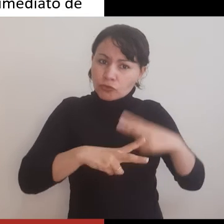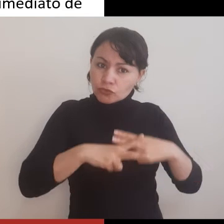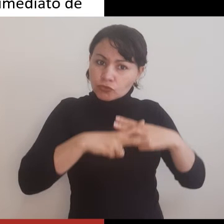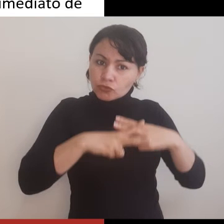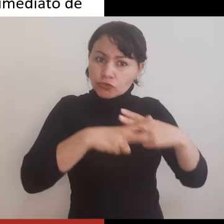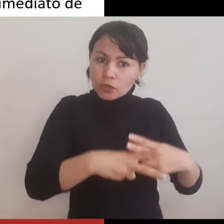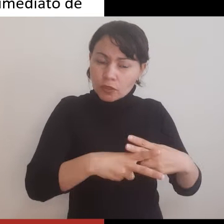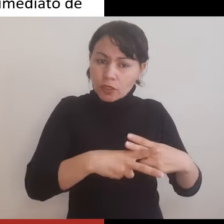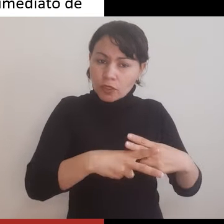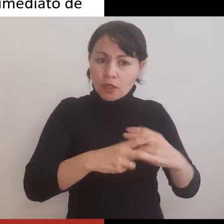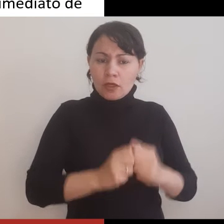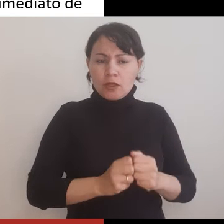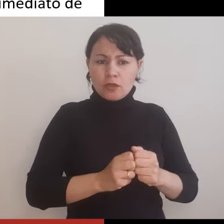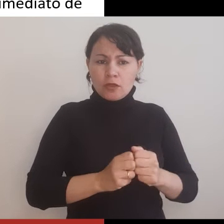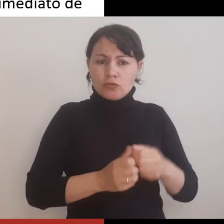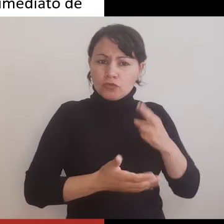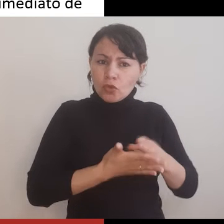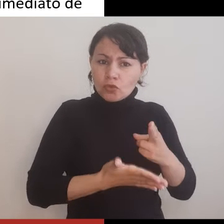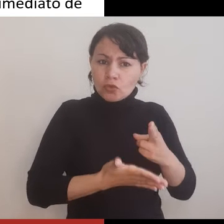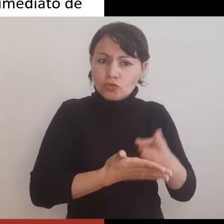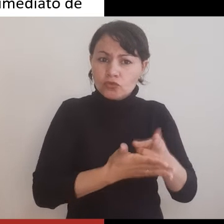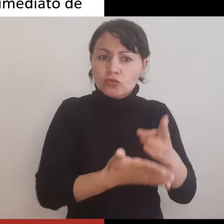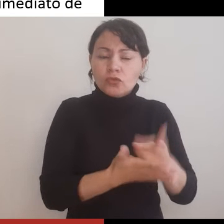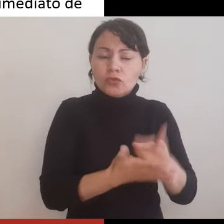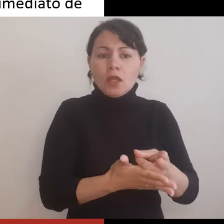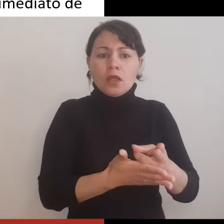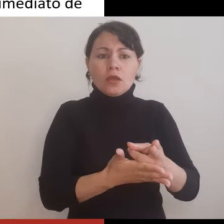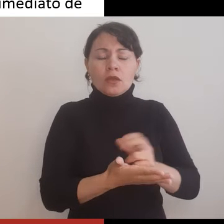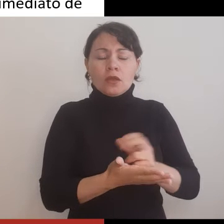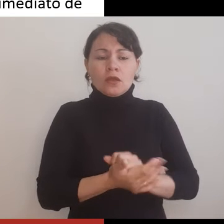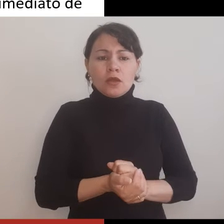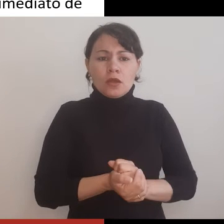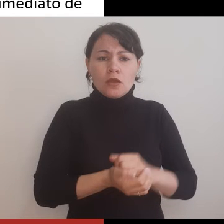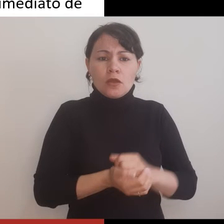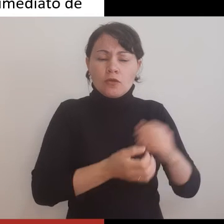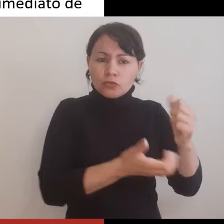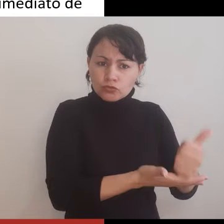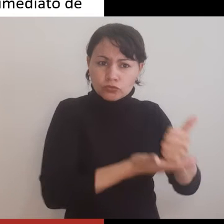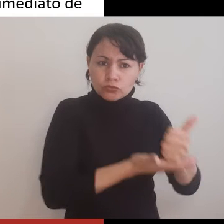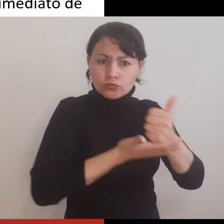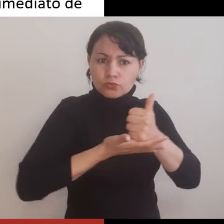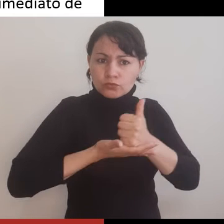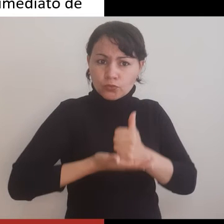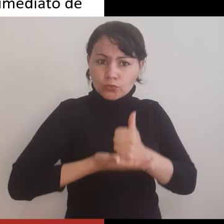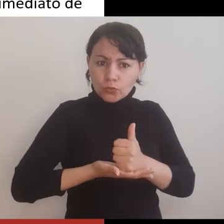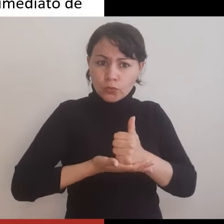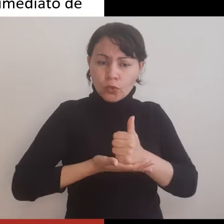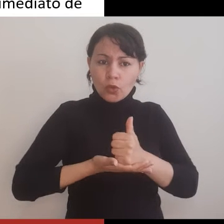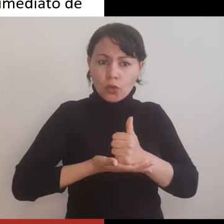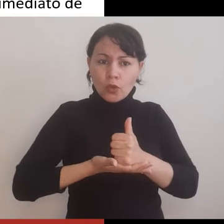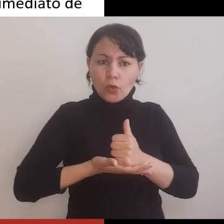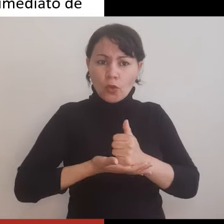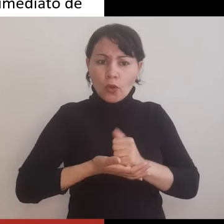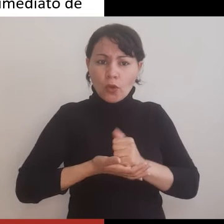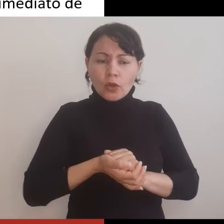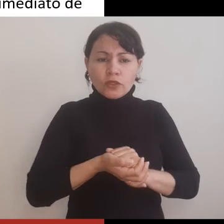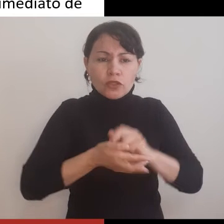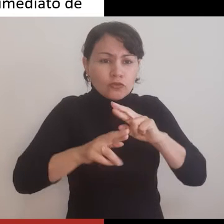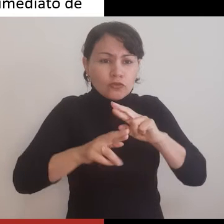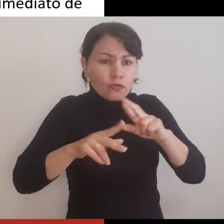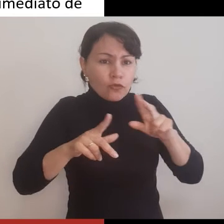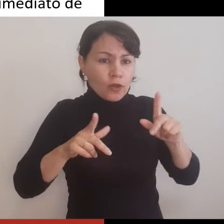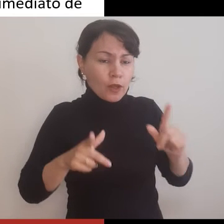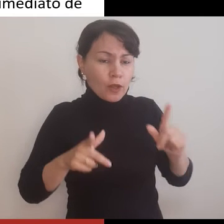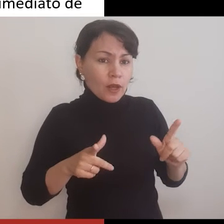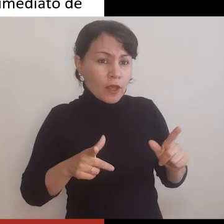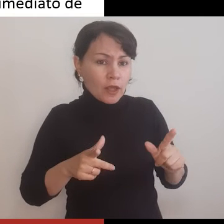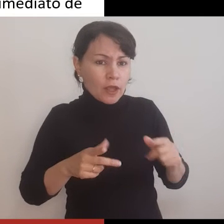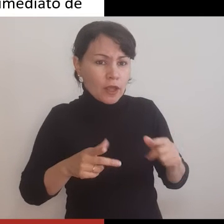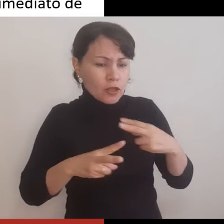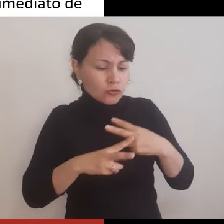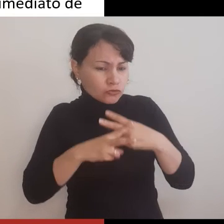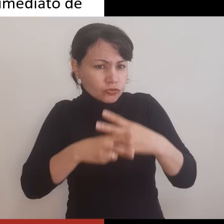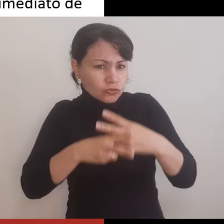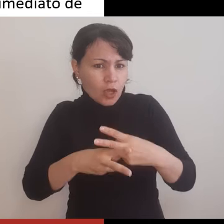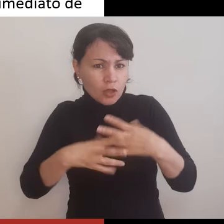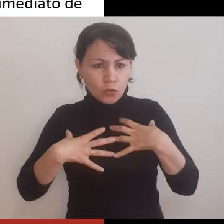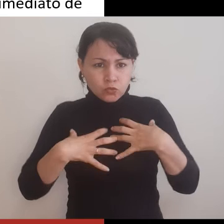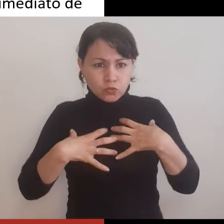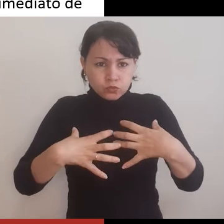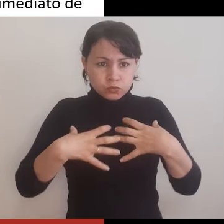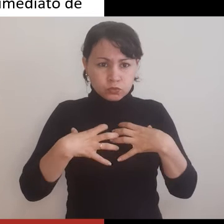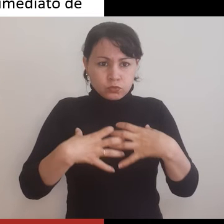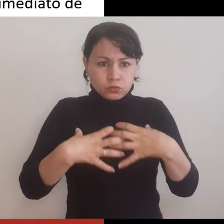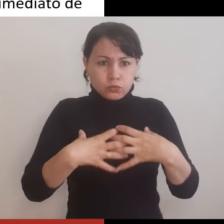monitorização frequente, vão precisar de um suporte hemodinâmico, de um suporte